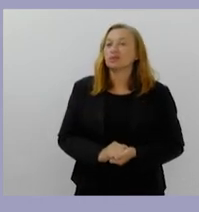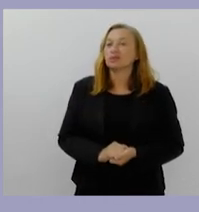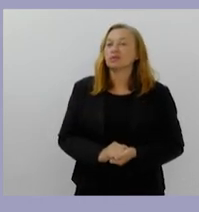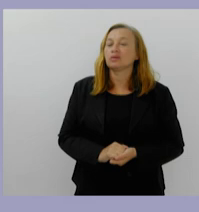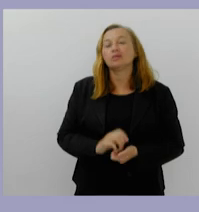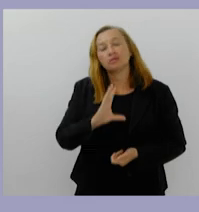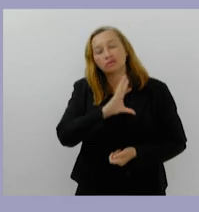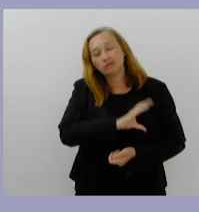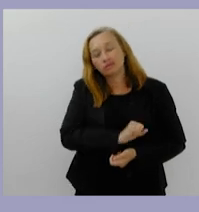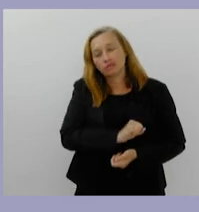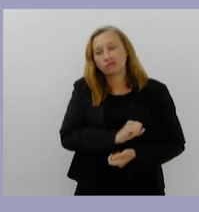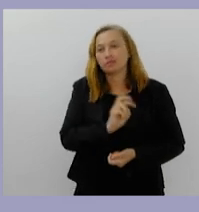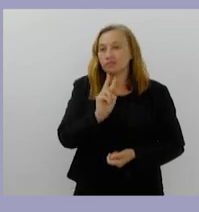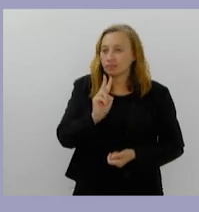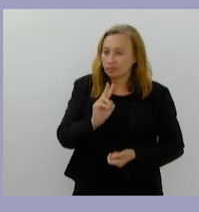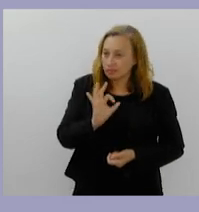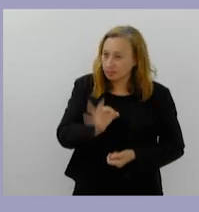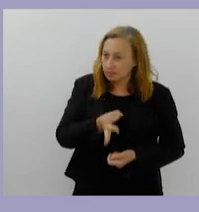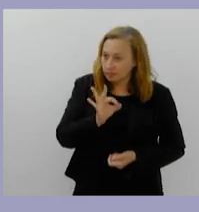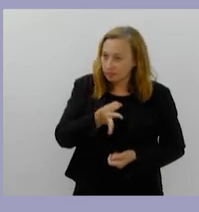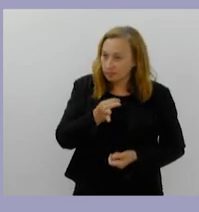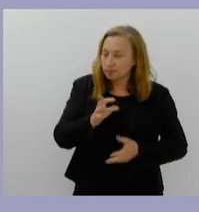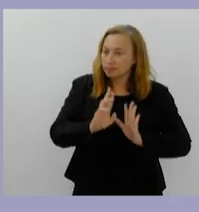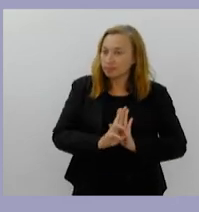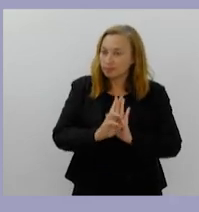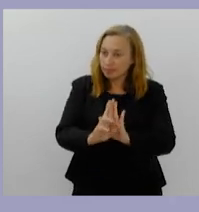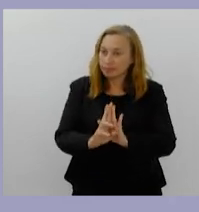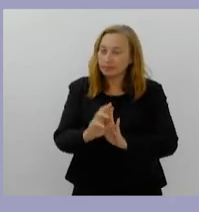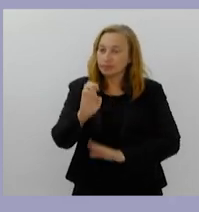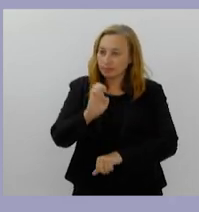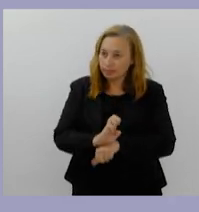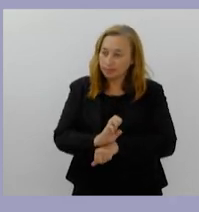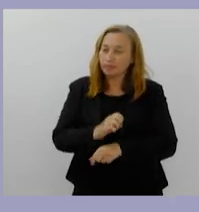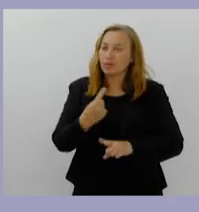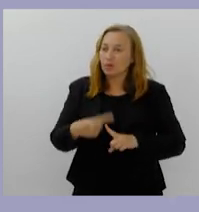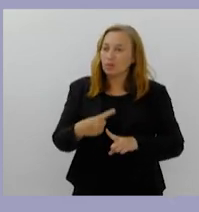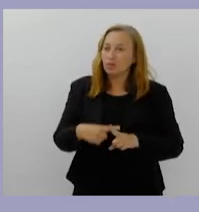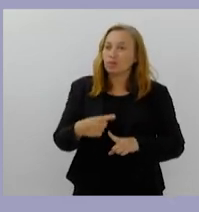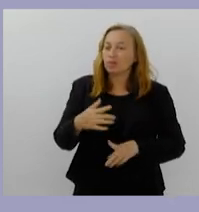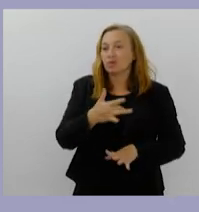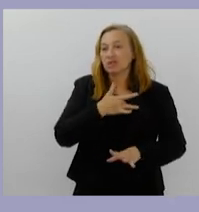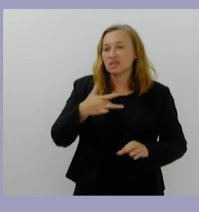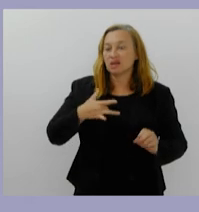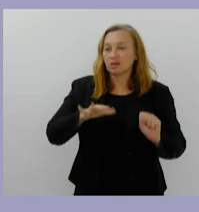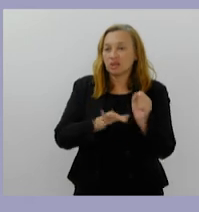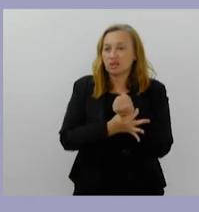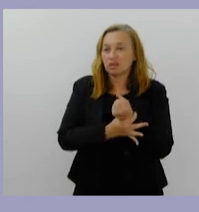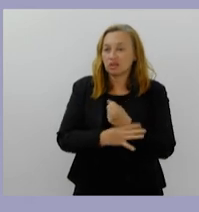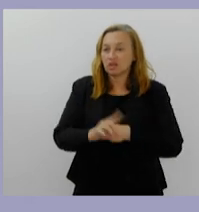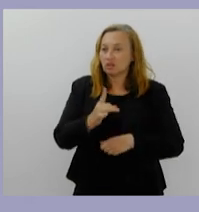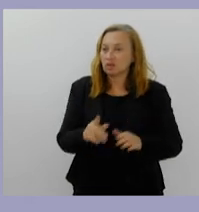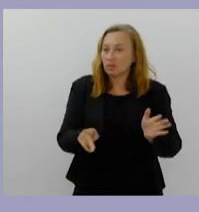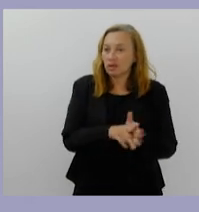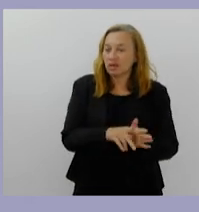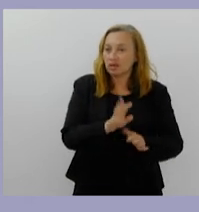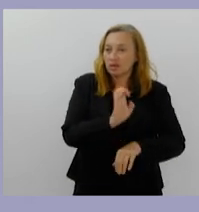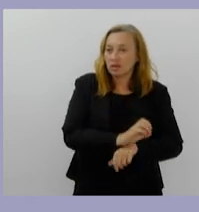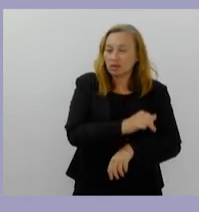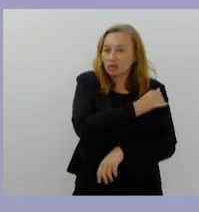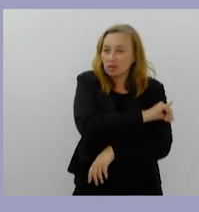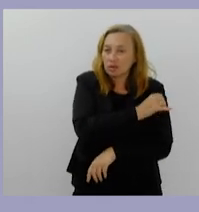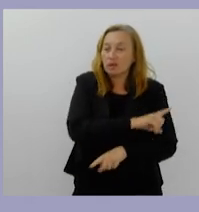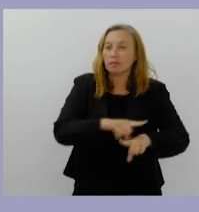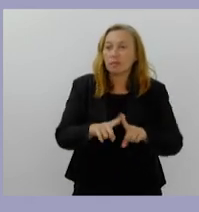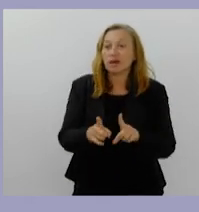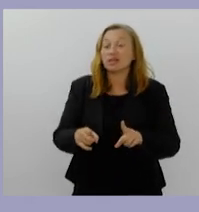com muito amor, certamente, e que representará esse Estado. Porque a saúde e a segurança não ficará só no Estado do Rio de Janeiro, ele ficará